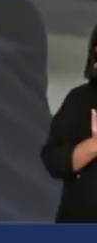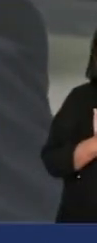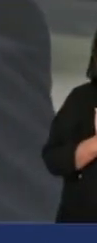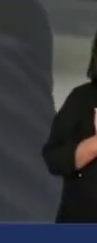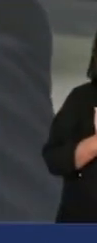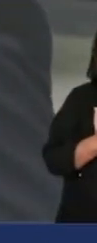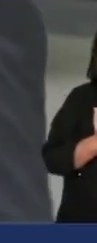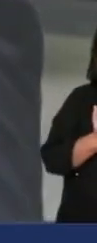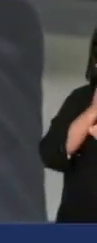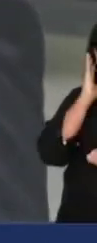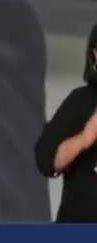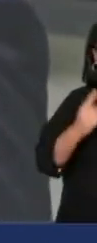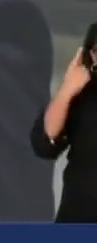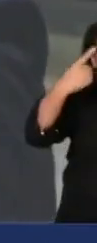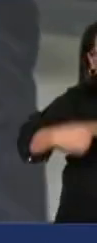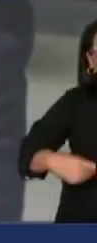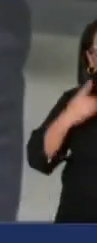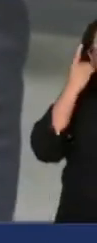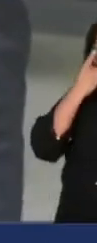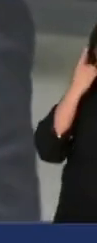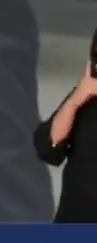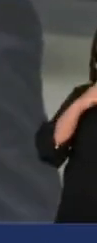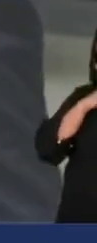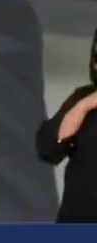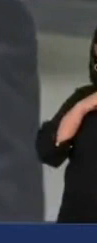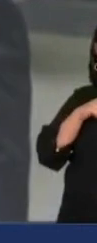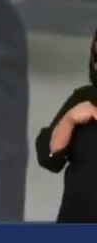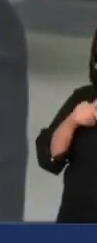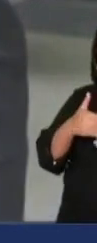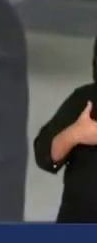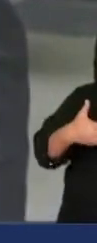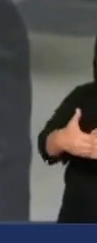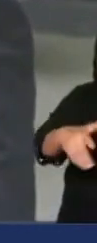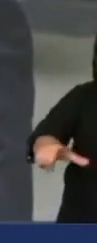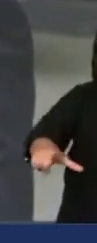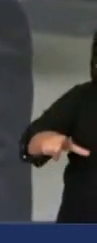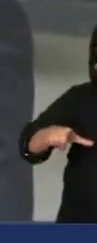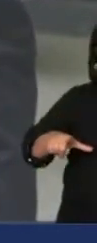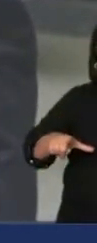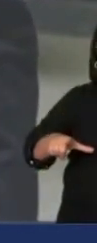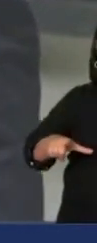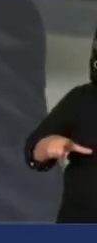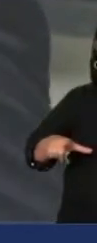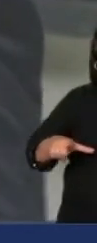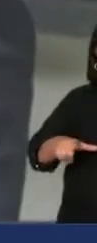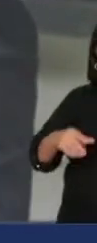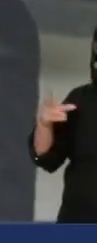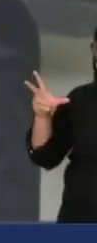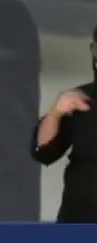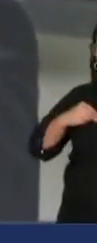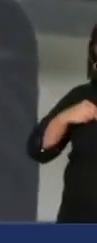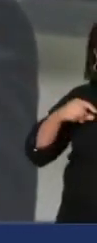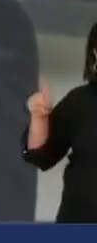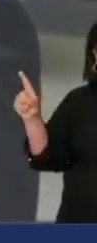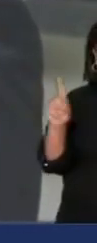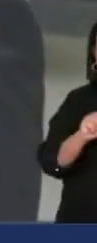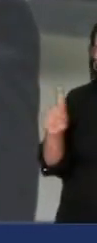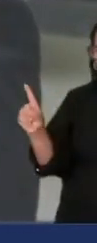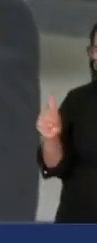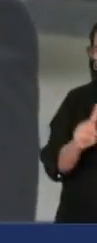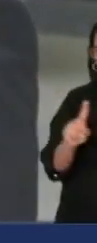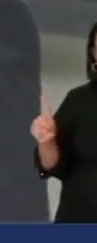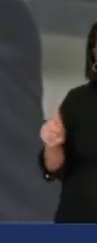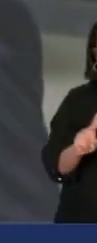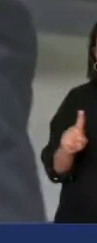deputada. E ela tem ainda uma diplomação pela frente. Ela não merece, politicamente,